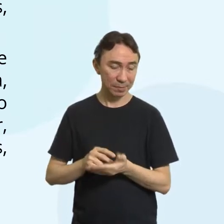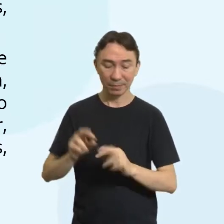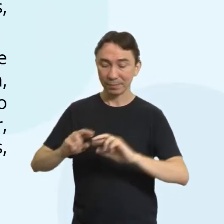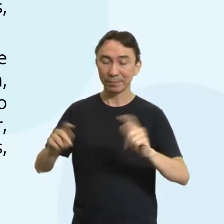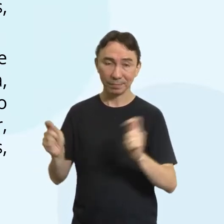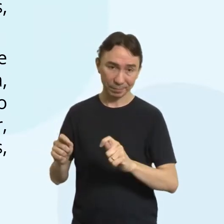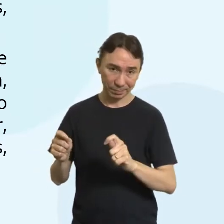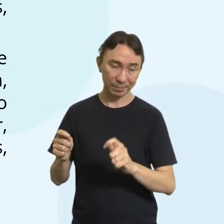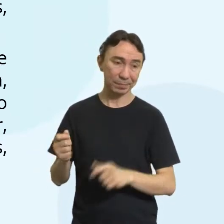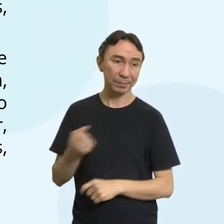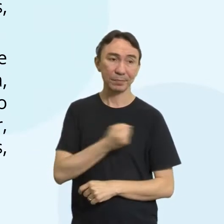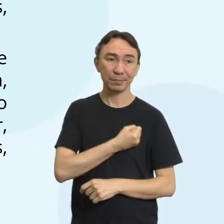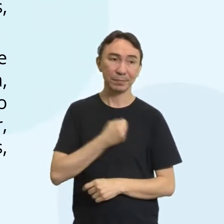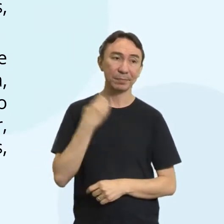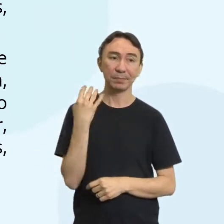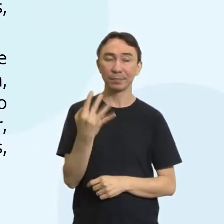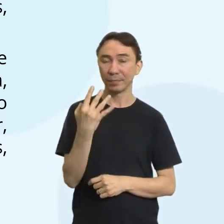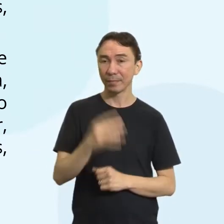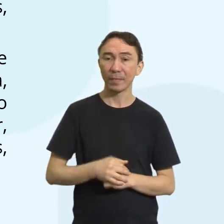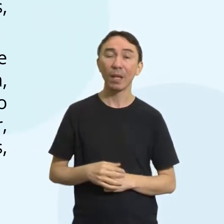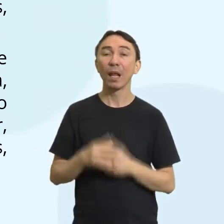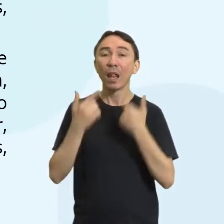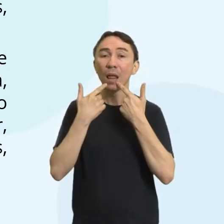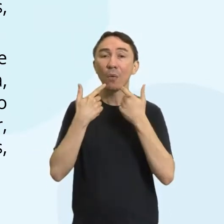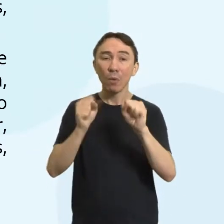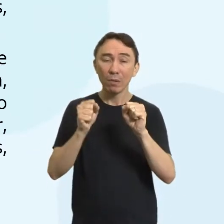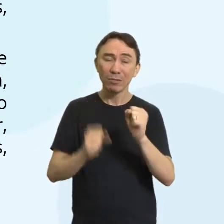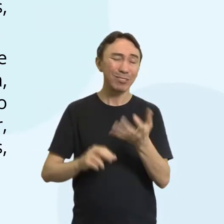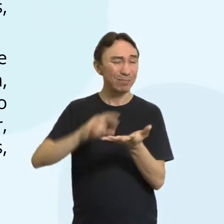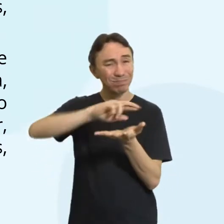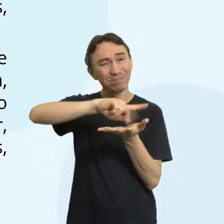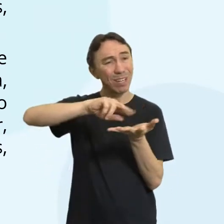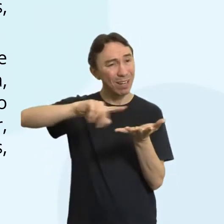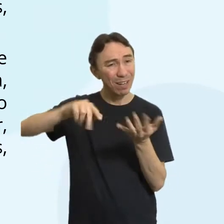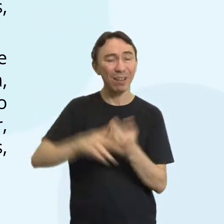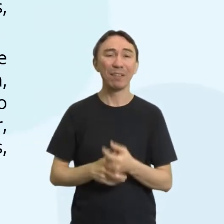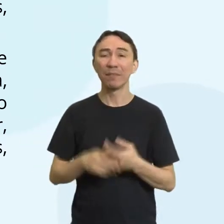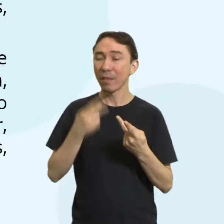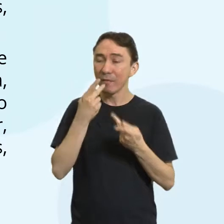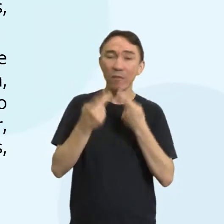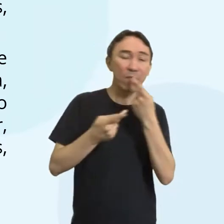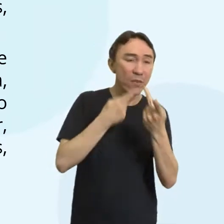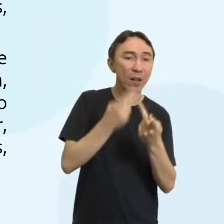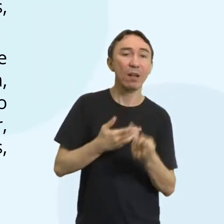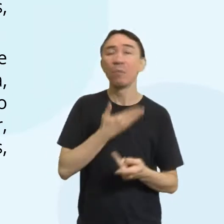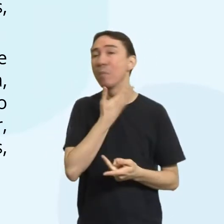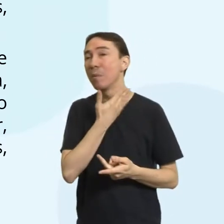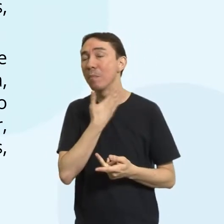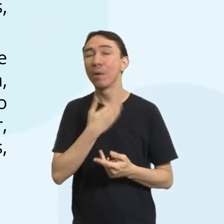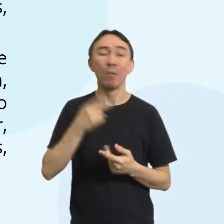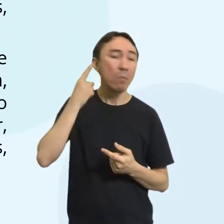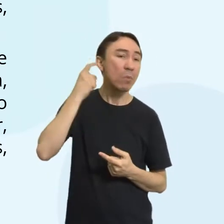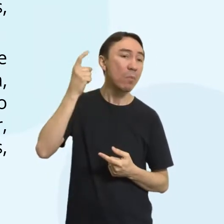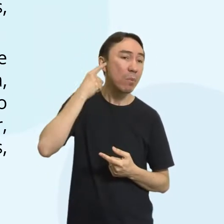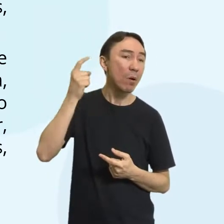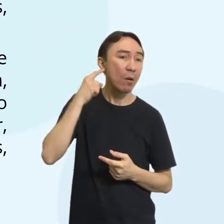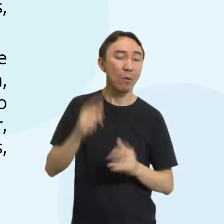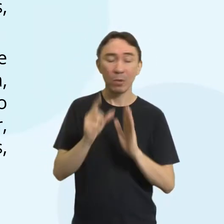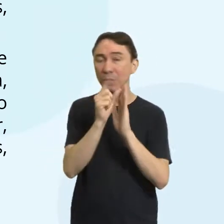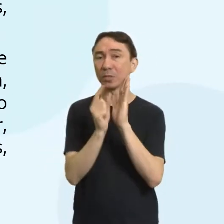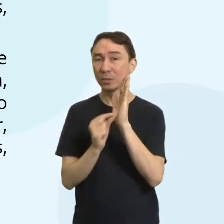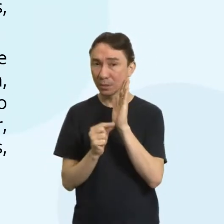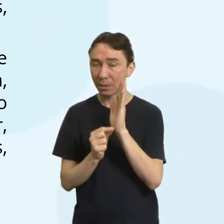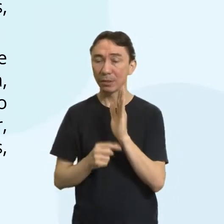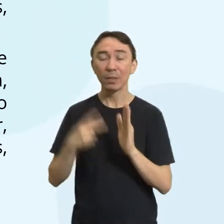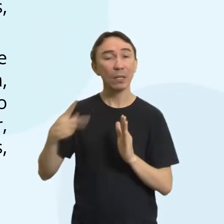utilizar diferentes linguagens verbal, corporal, visual, sonora e digital para se expressar e fazer com que o estudante amplie seu